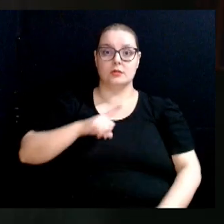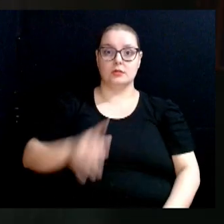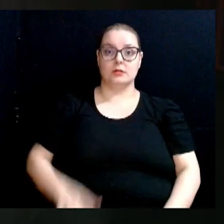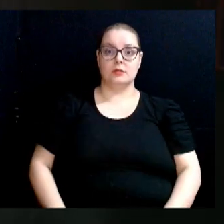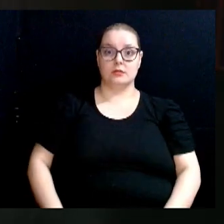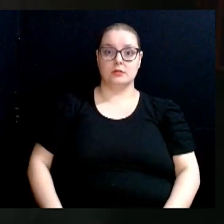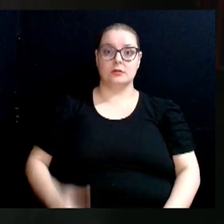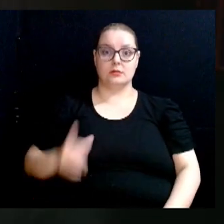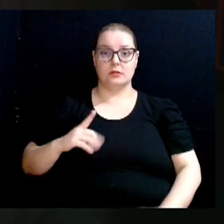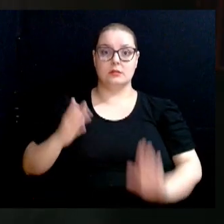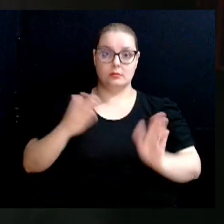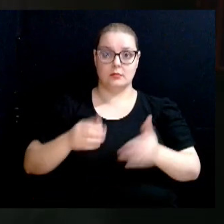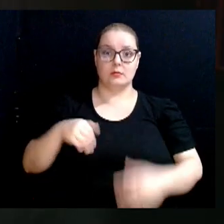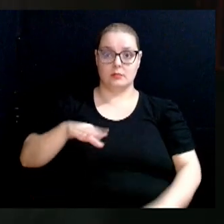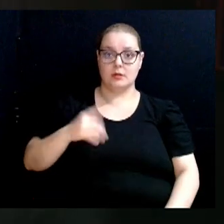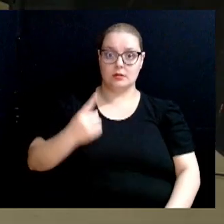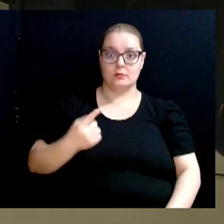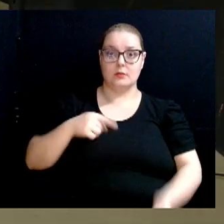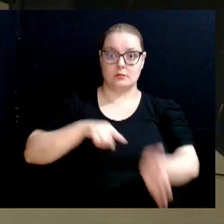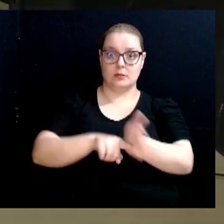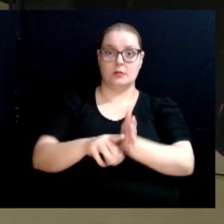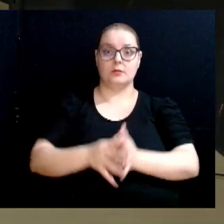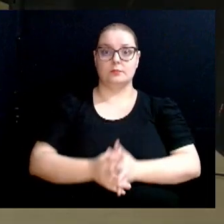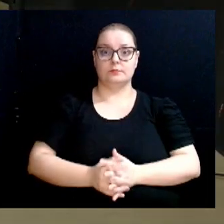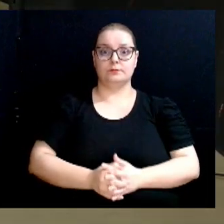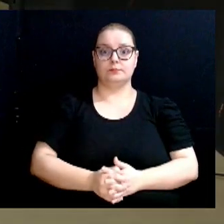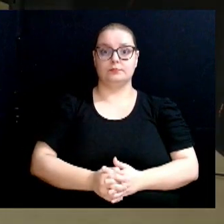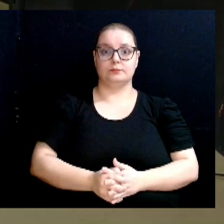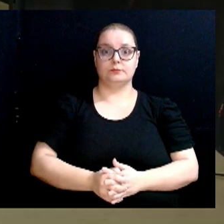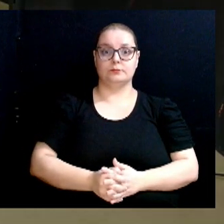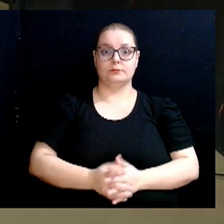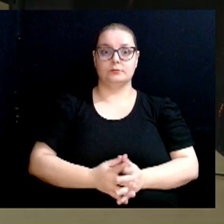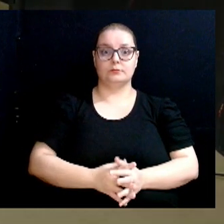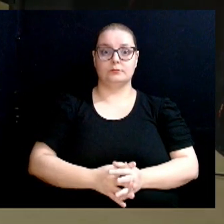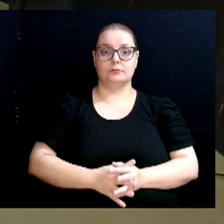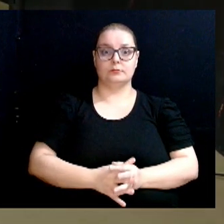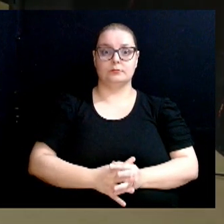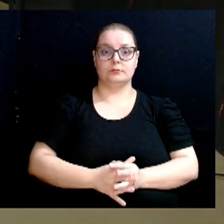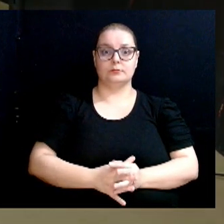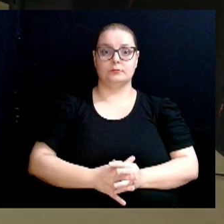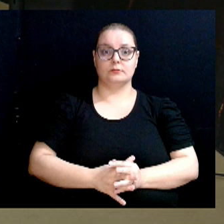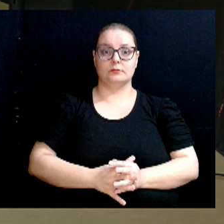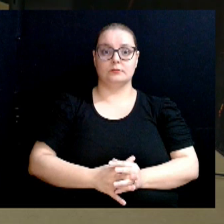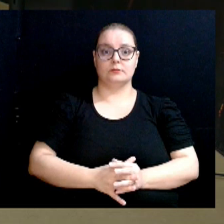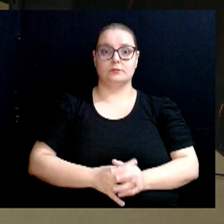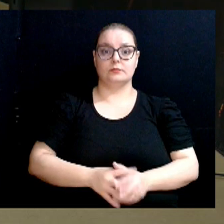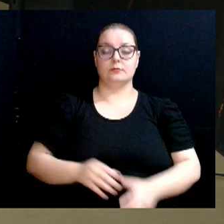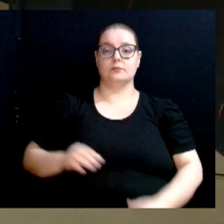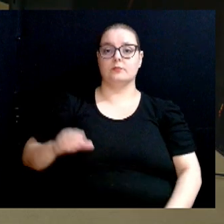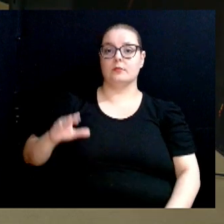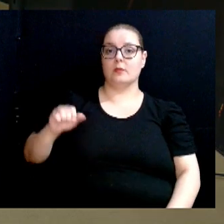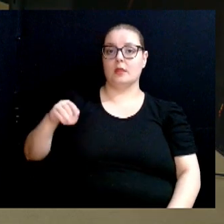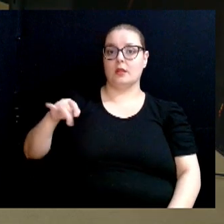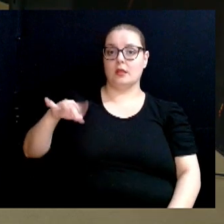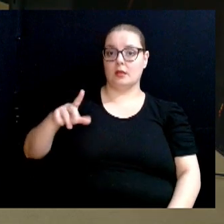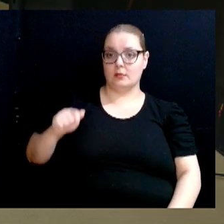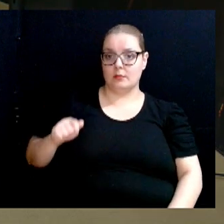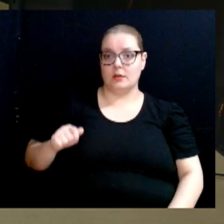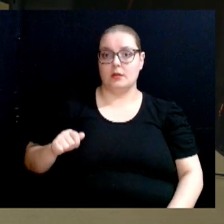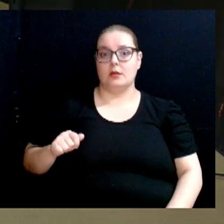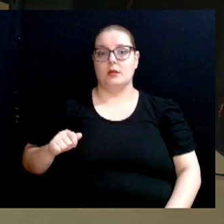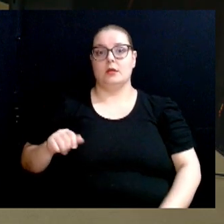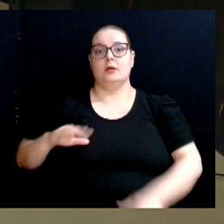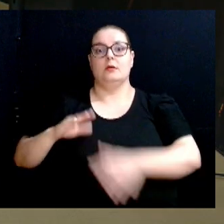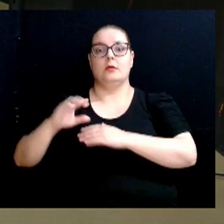uma pergunta? Vamos aguardar, então, a pergunta da Camila Rodrigues do Swift. Com o passar